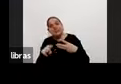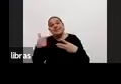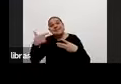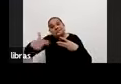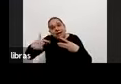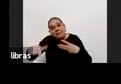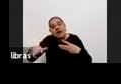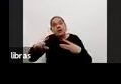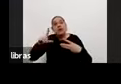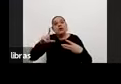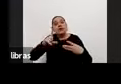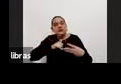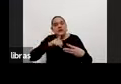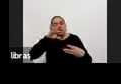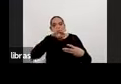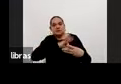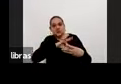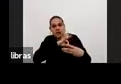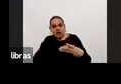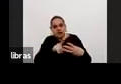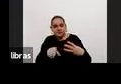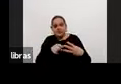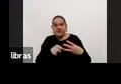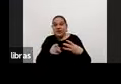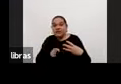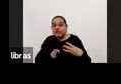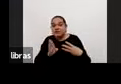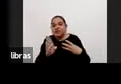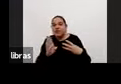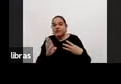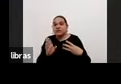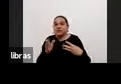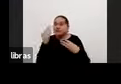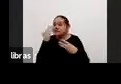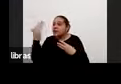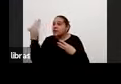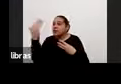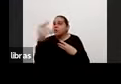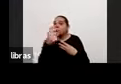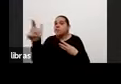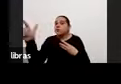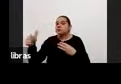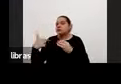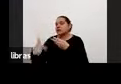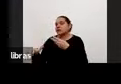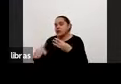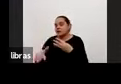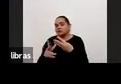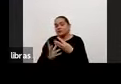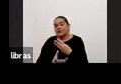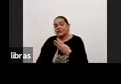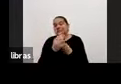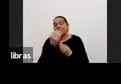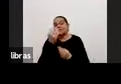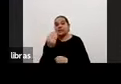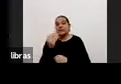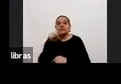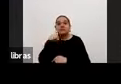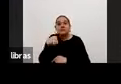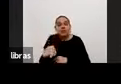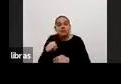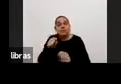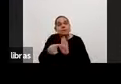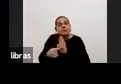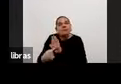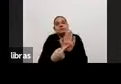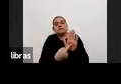remunerado e frente de trabalho, um tripé que pode articular as ações do movimento